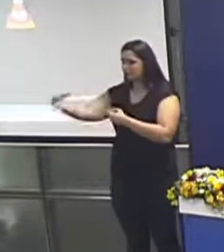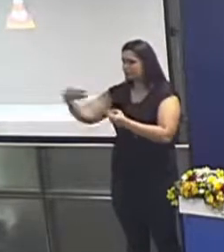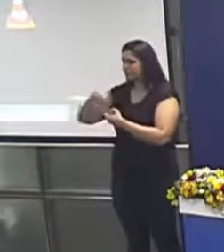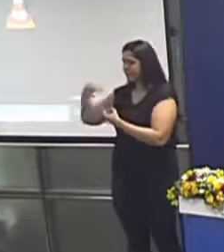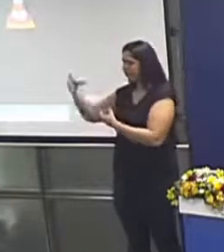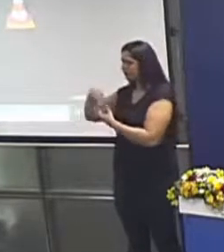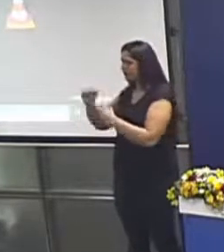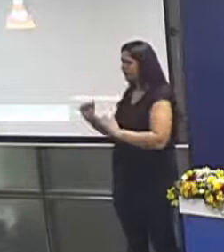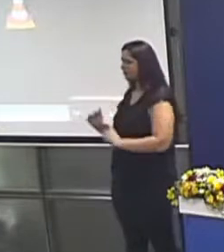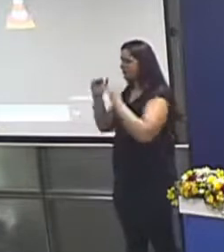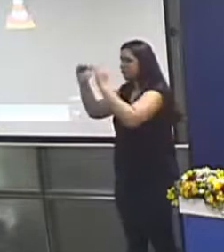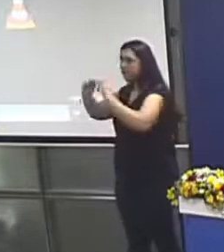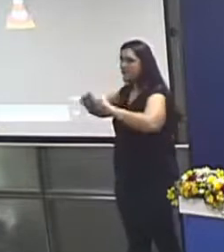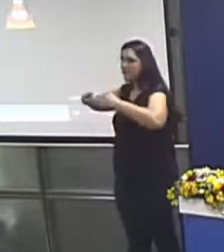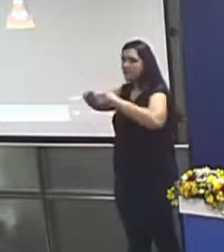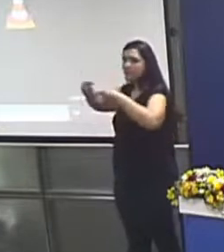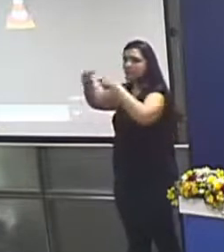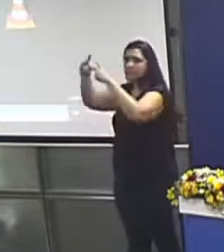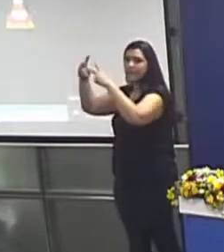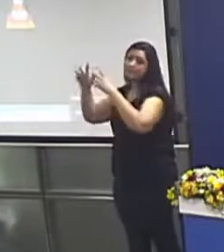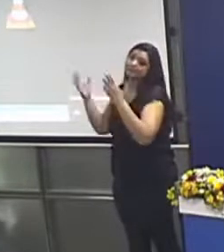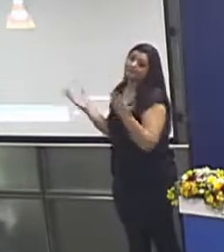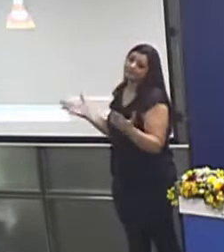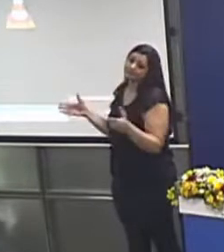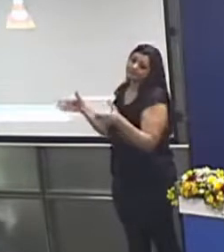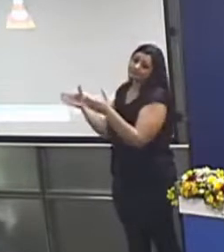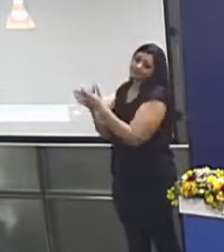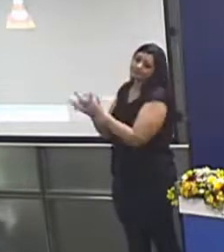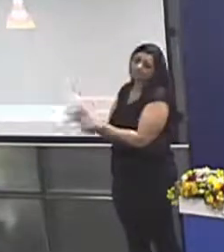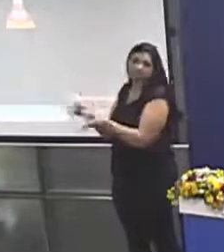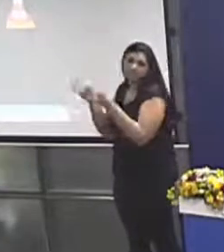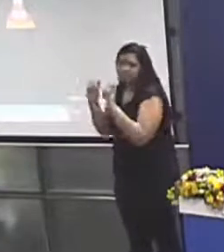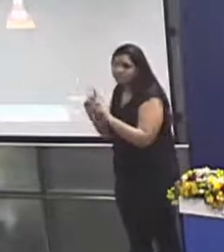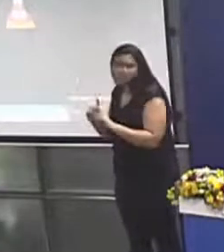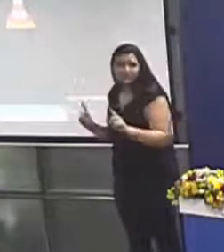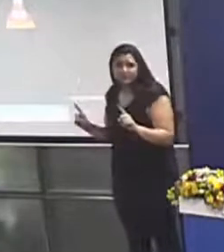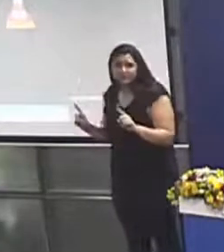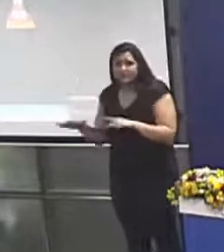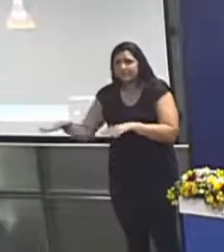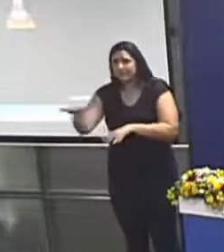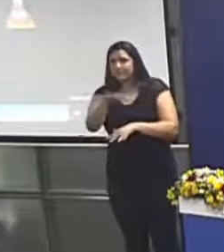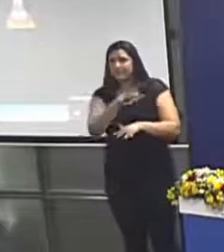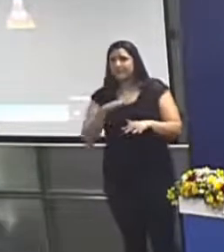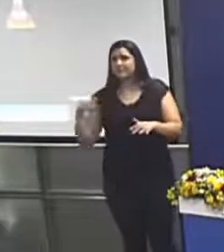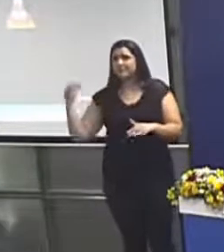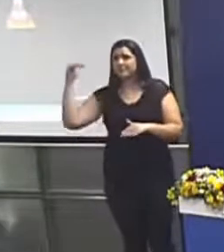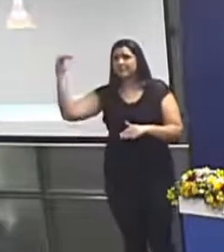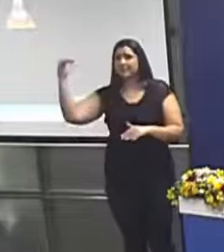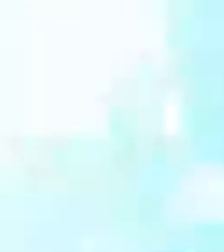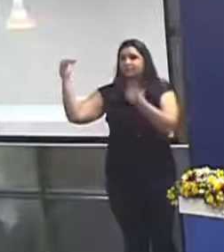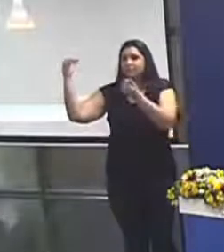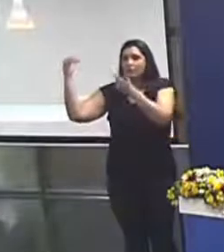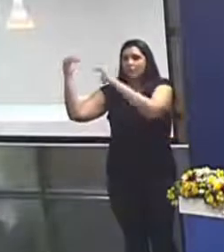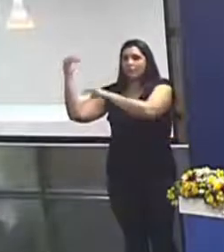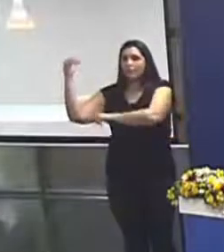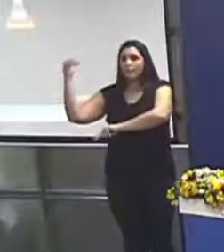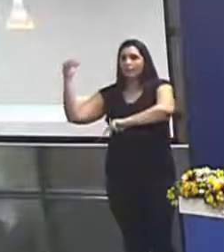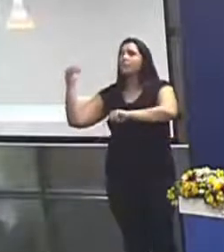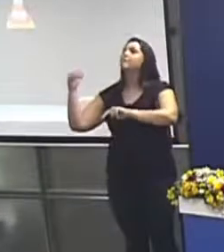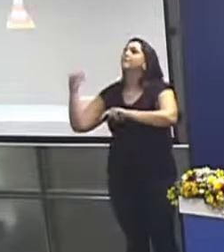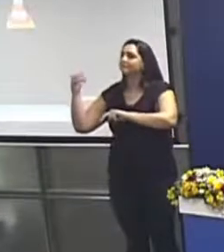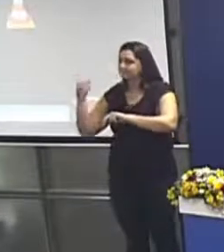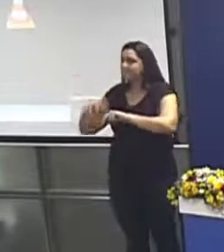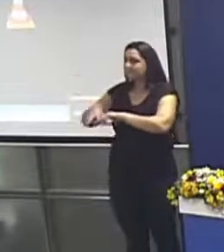média para se autopromover. O pior é que essa classe nem consegue perceber. A própria burguesia tá ficando sem dinheiro, assaltada